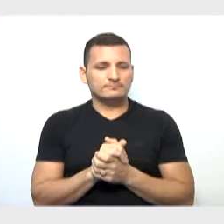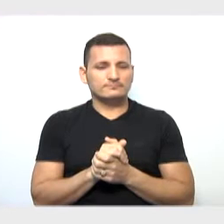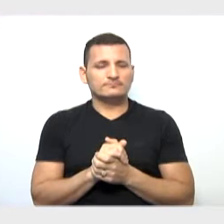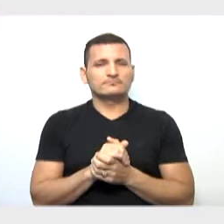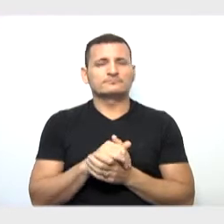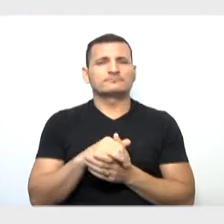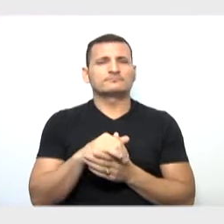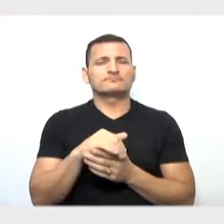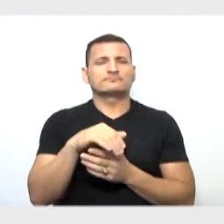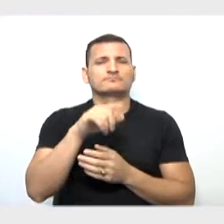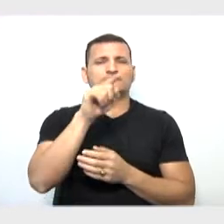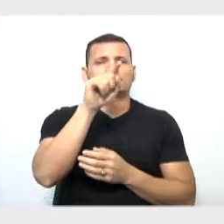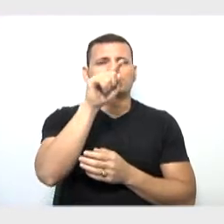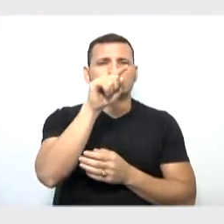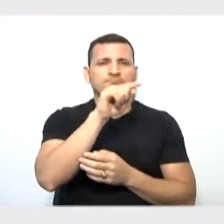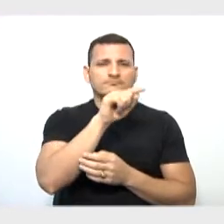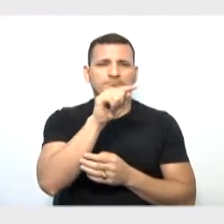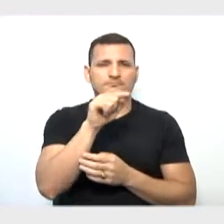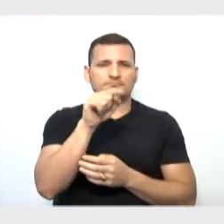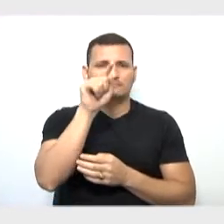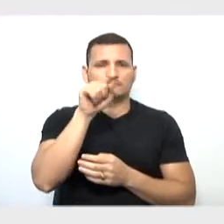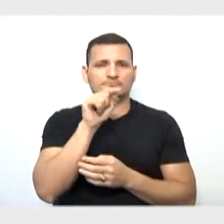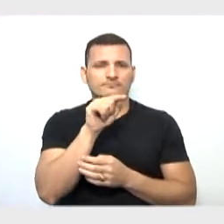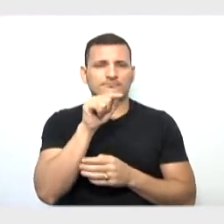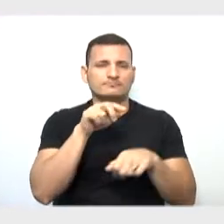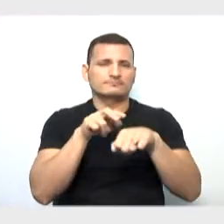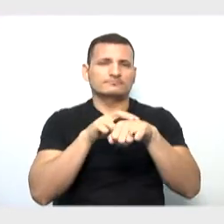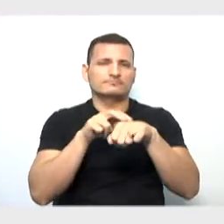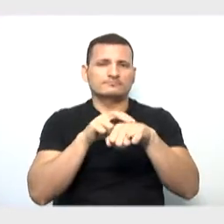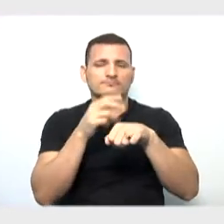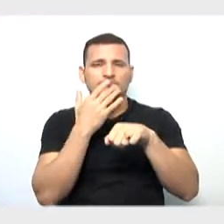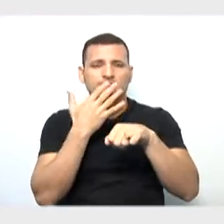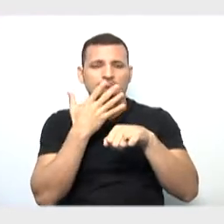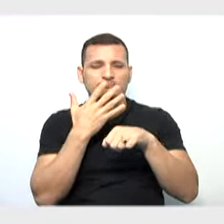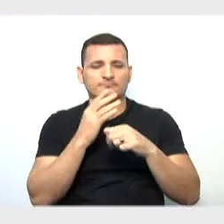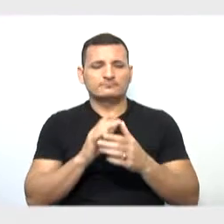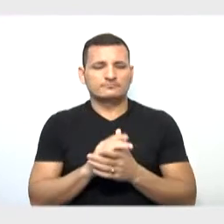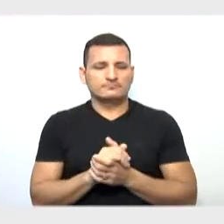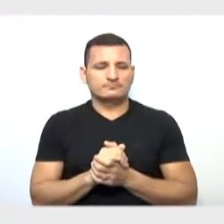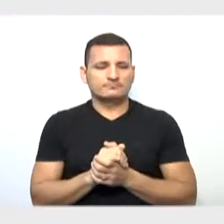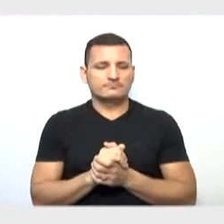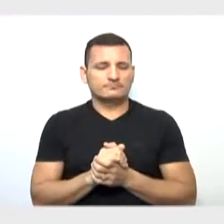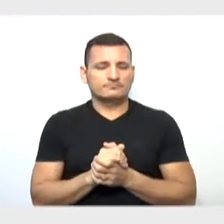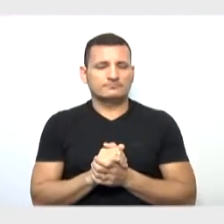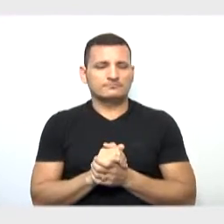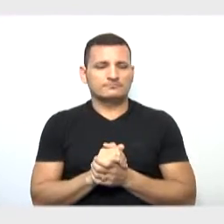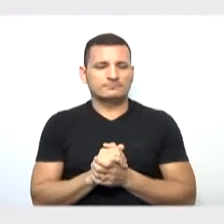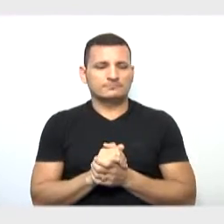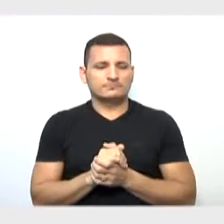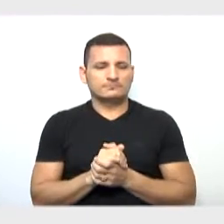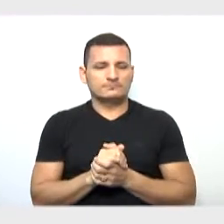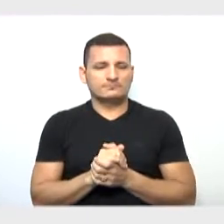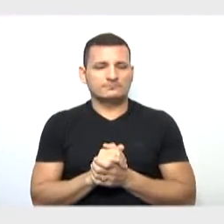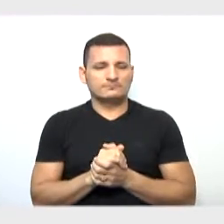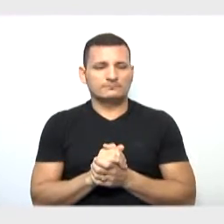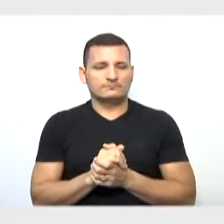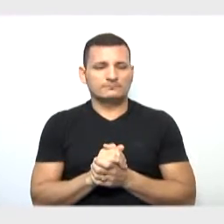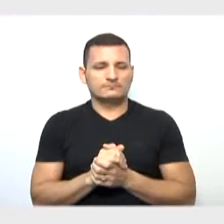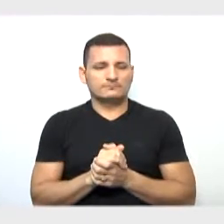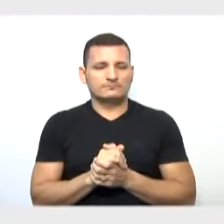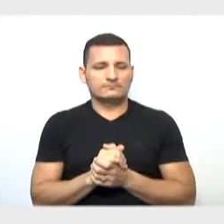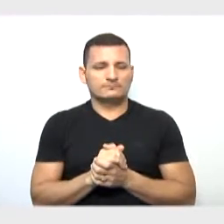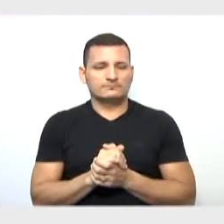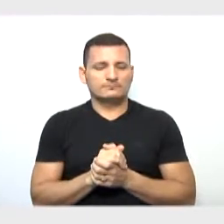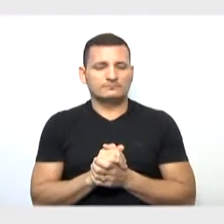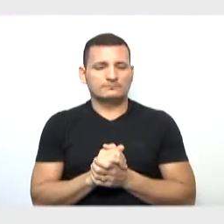comentário, como que eu vou inserir um comentário dentro de HTML? Eu abro uma tag, utilizo a exclamação e